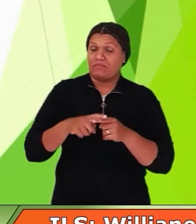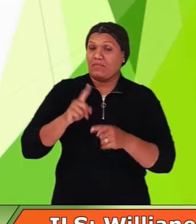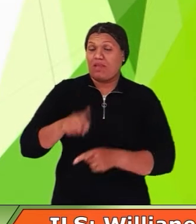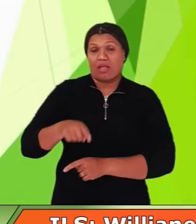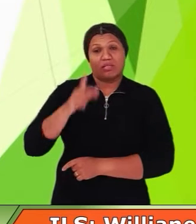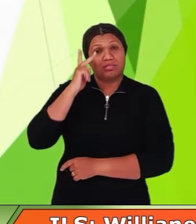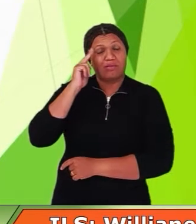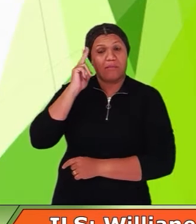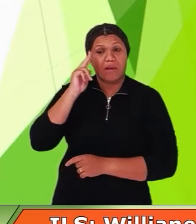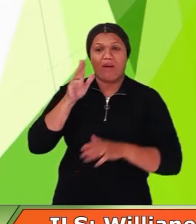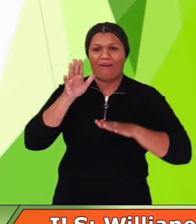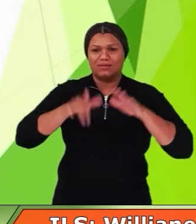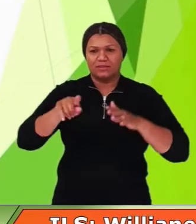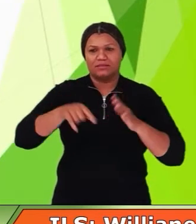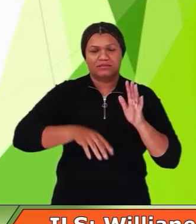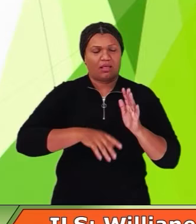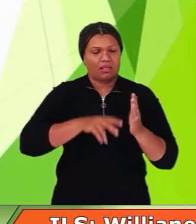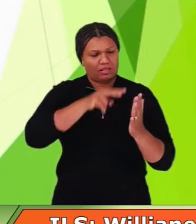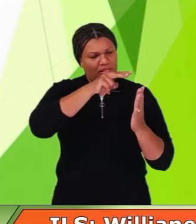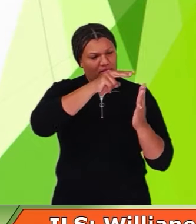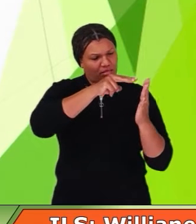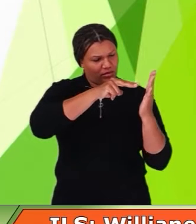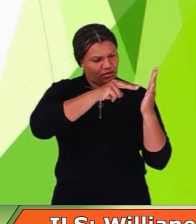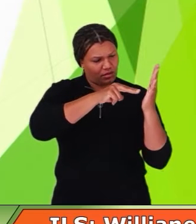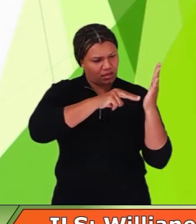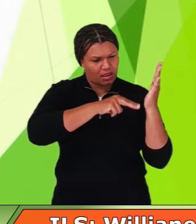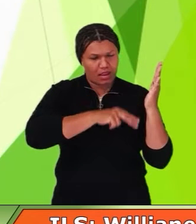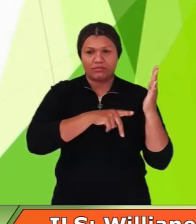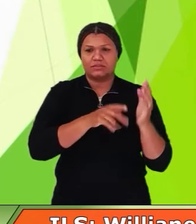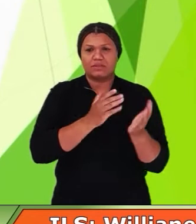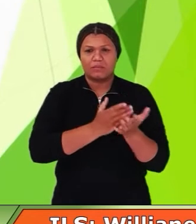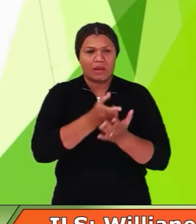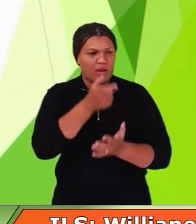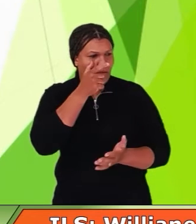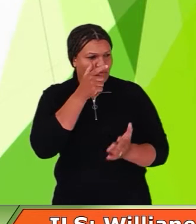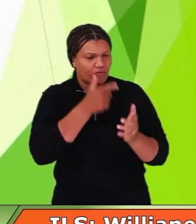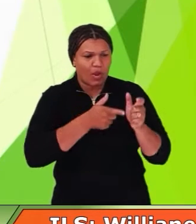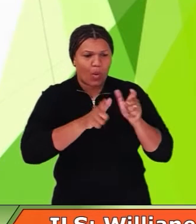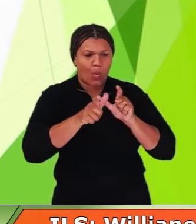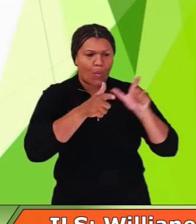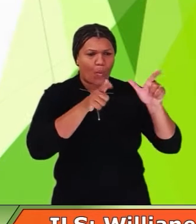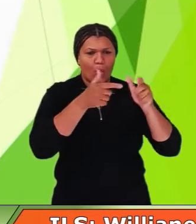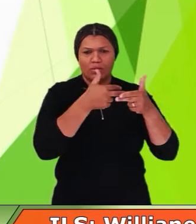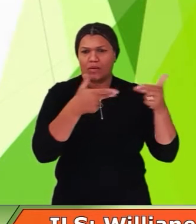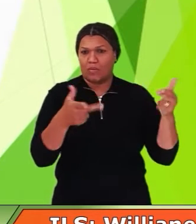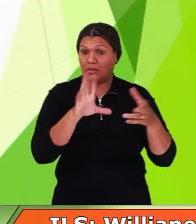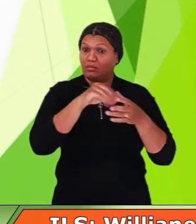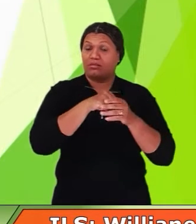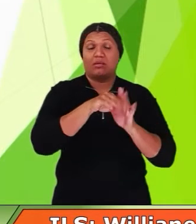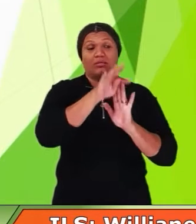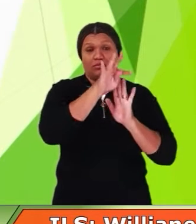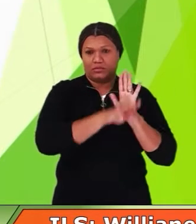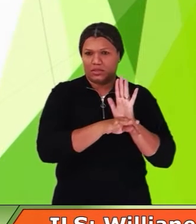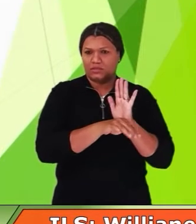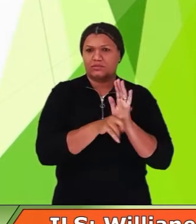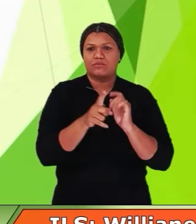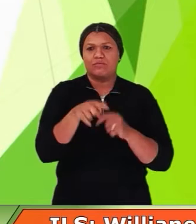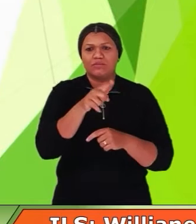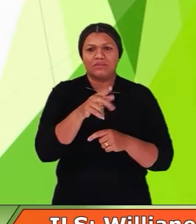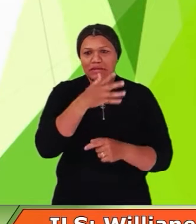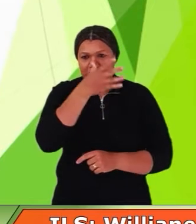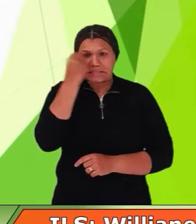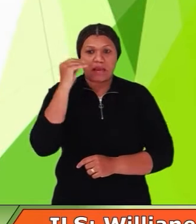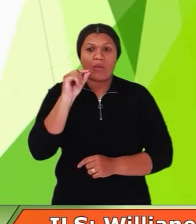com decorrer da Leitura você vai observando outros elementos do texto e não se atente ao que o